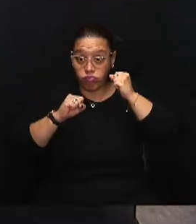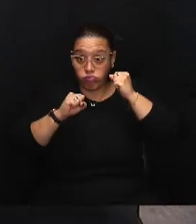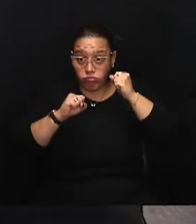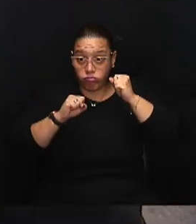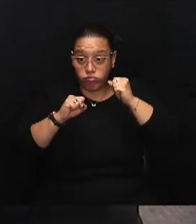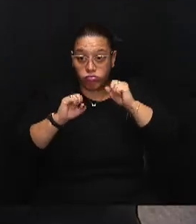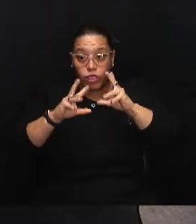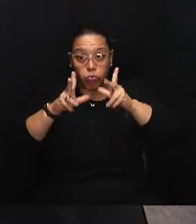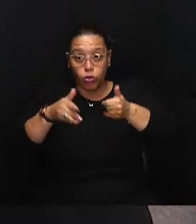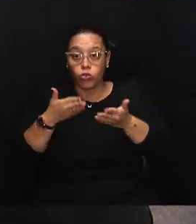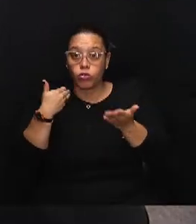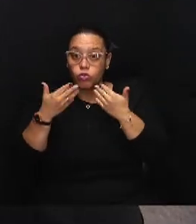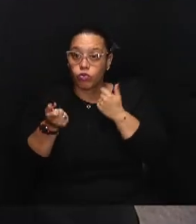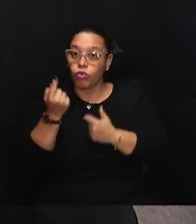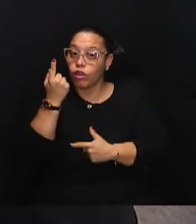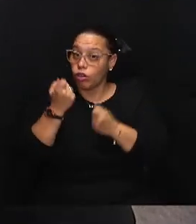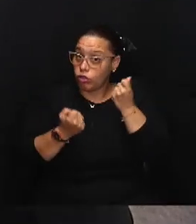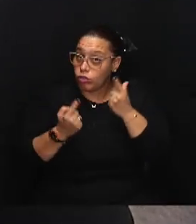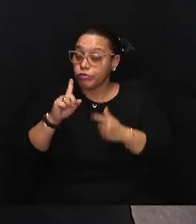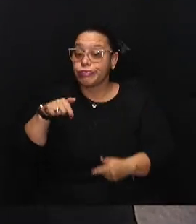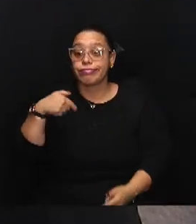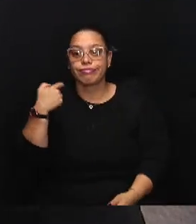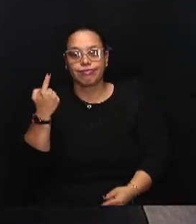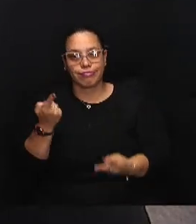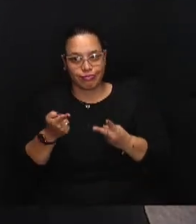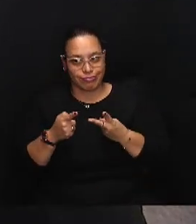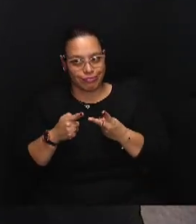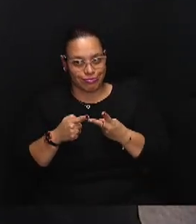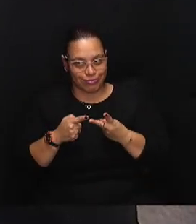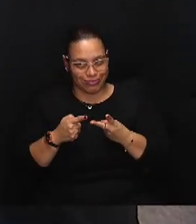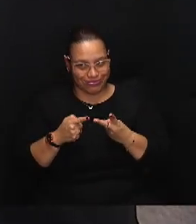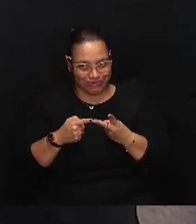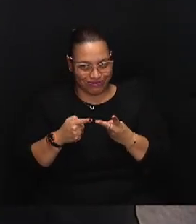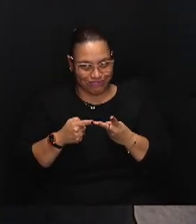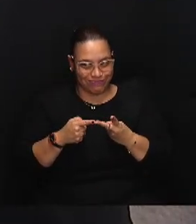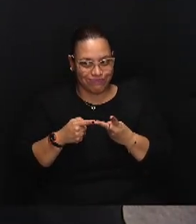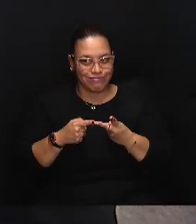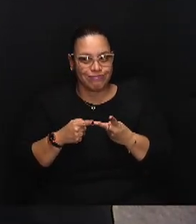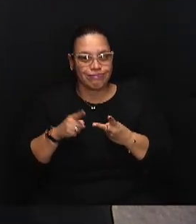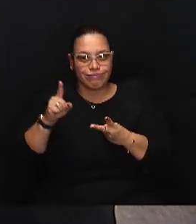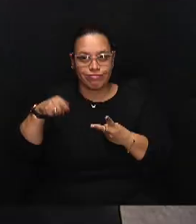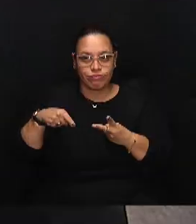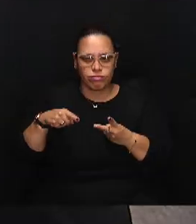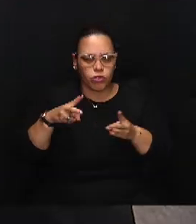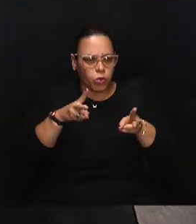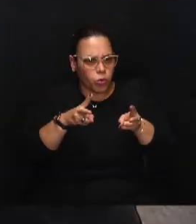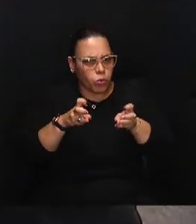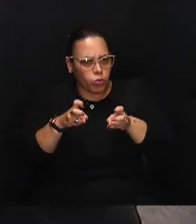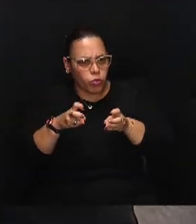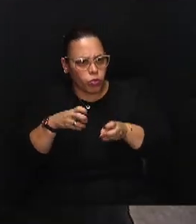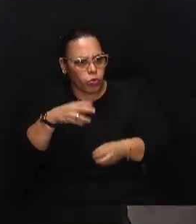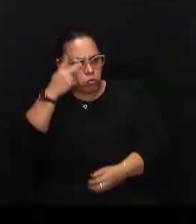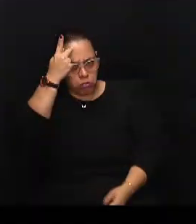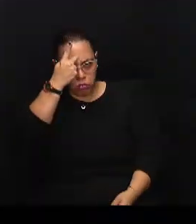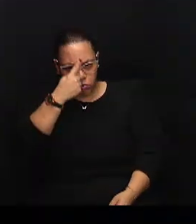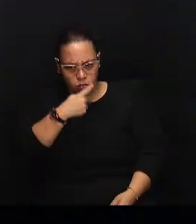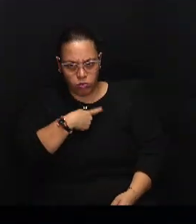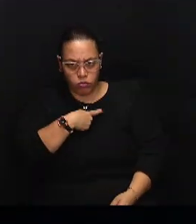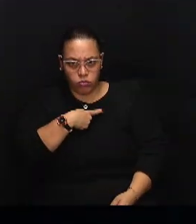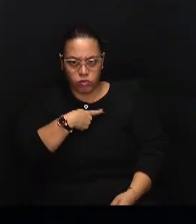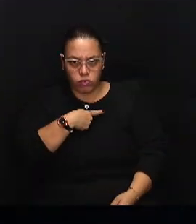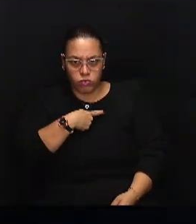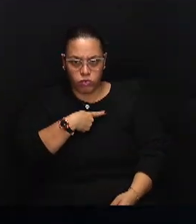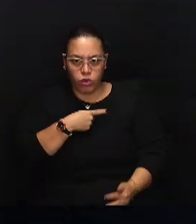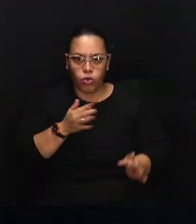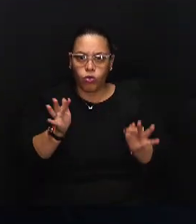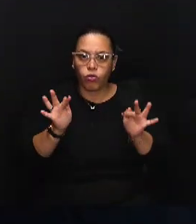contar tudo isso, falar um pouquinho desse outro universo, que é o universo das percepções pessoais. No final eu sempre digo